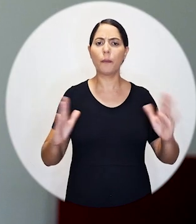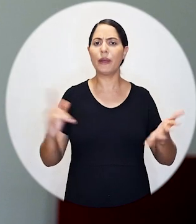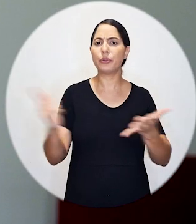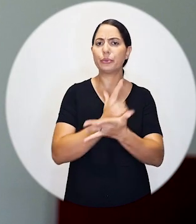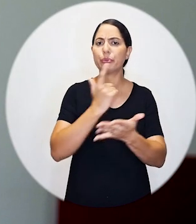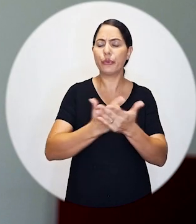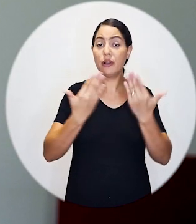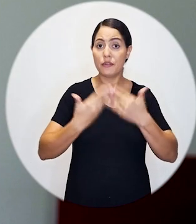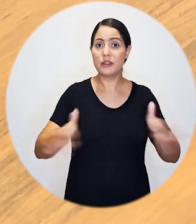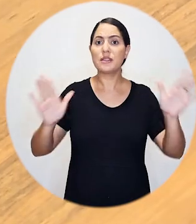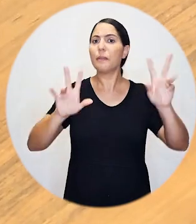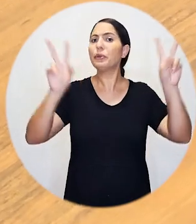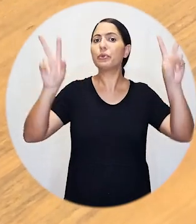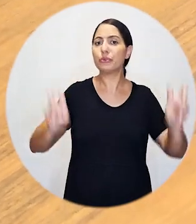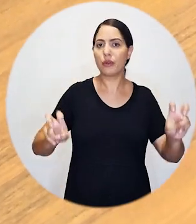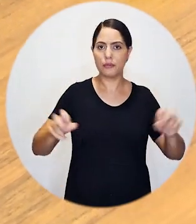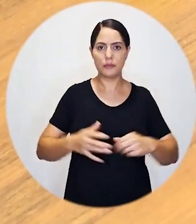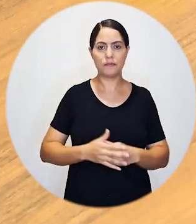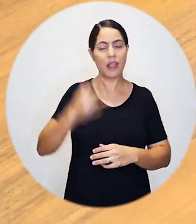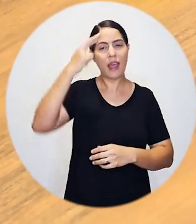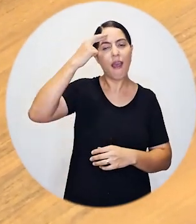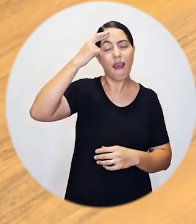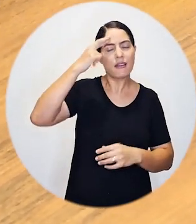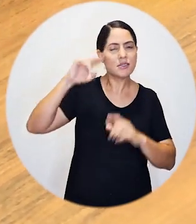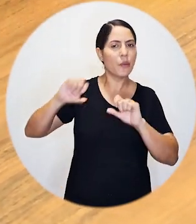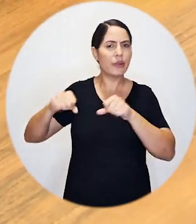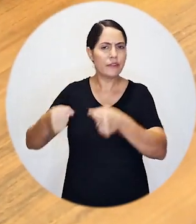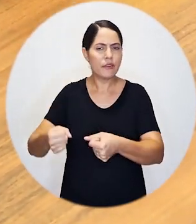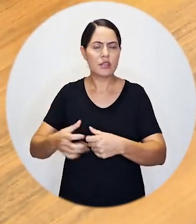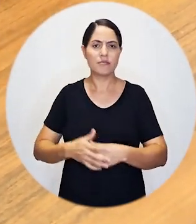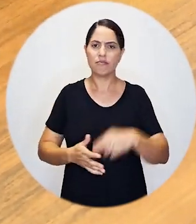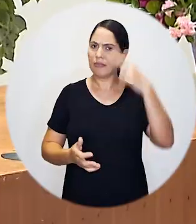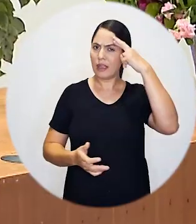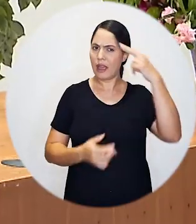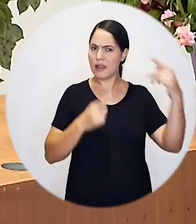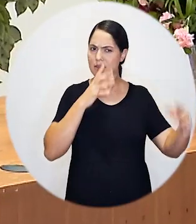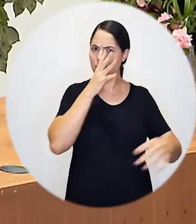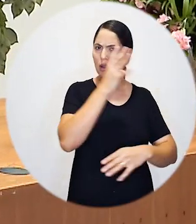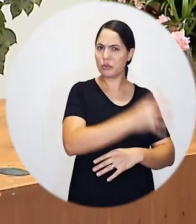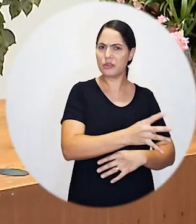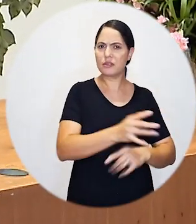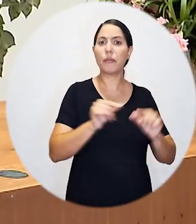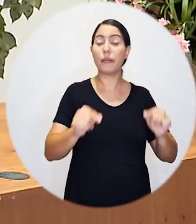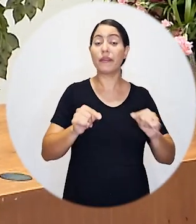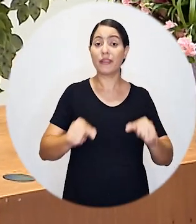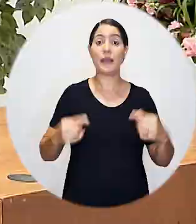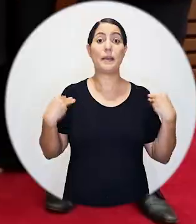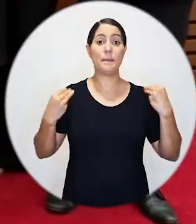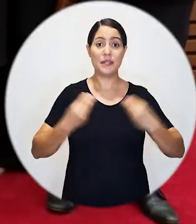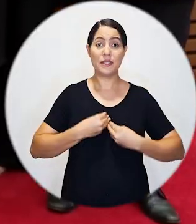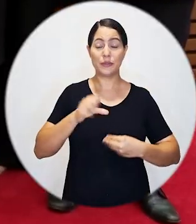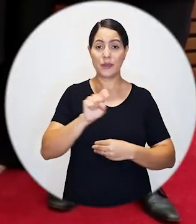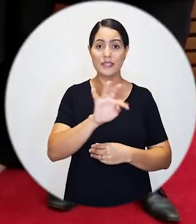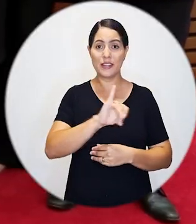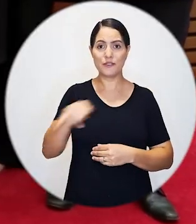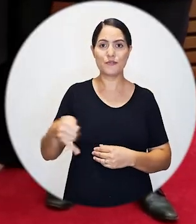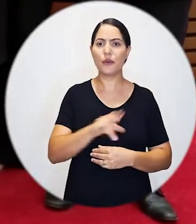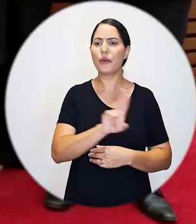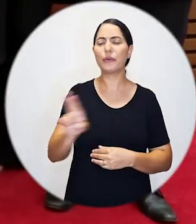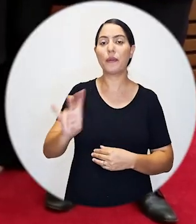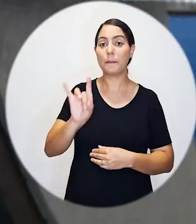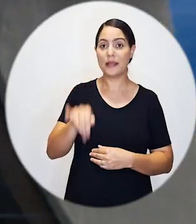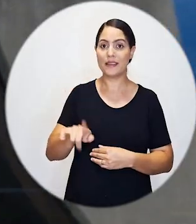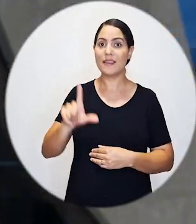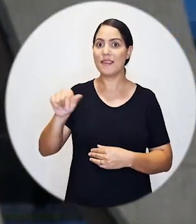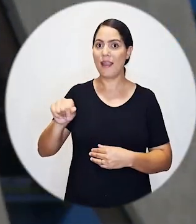Durante o lançamento do livro Com Razão a Defesa, Com Razão a Acusação, escrito pela ministra do STJ, Daniela Teixeira, o